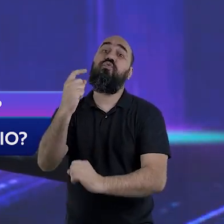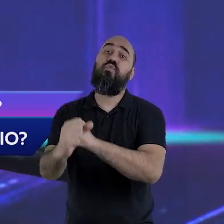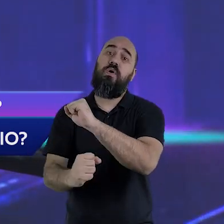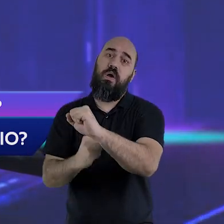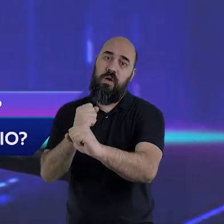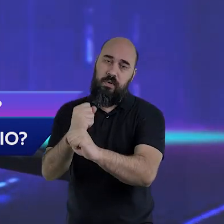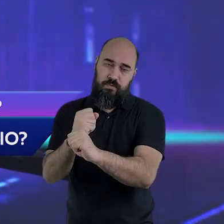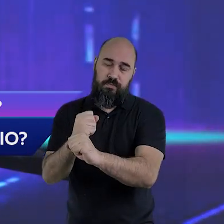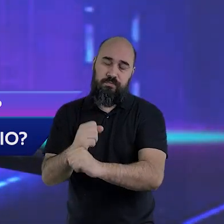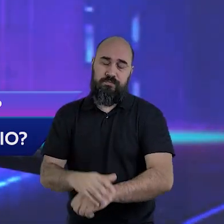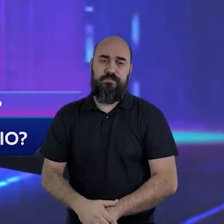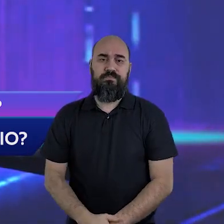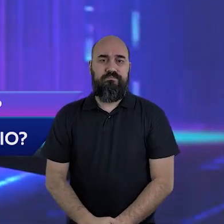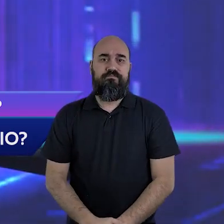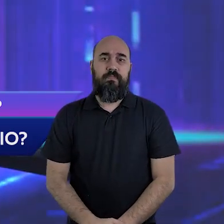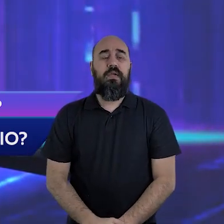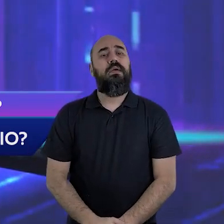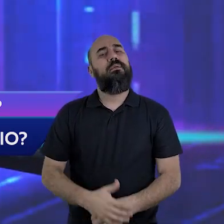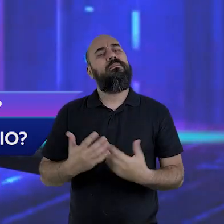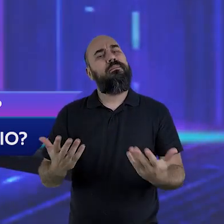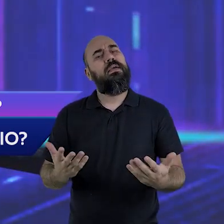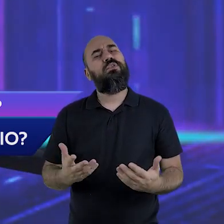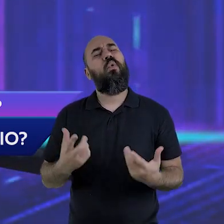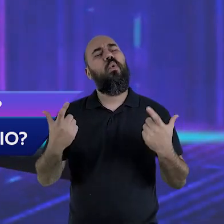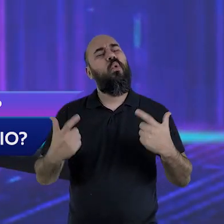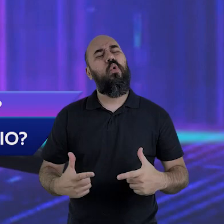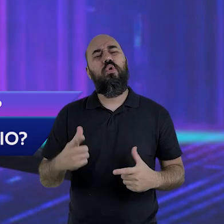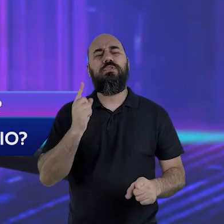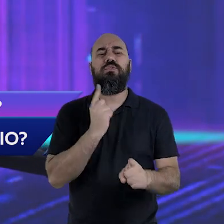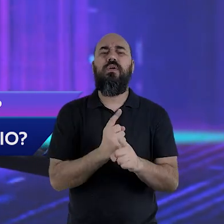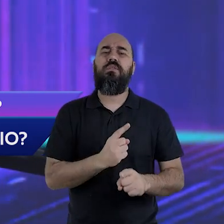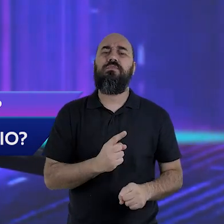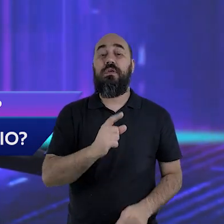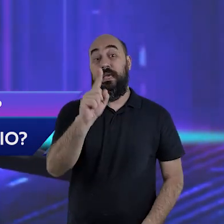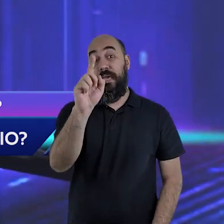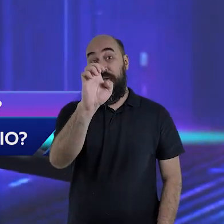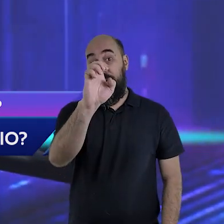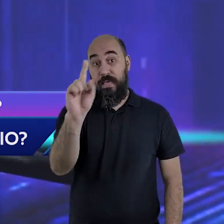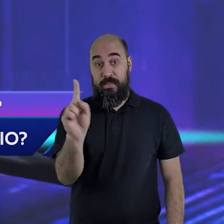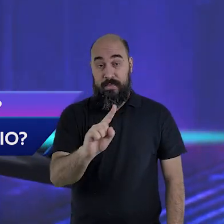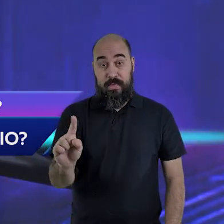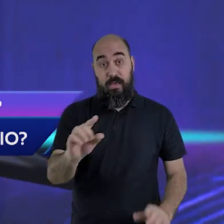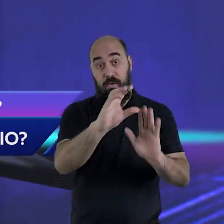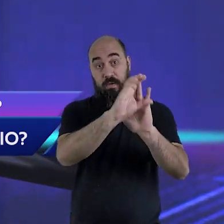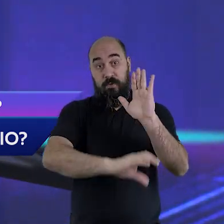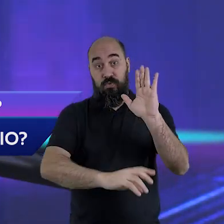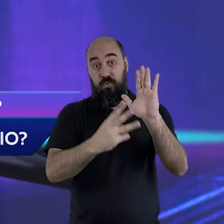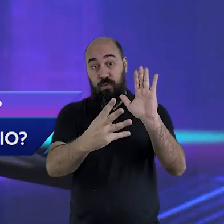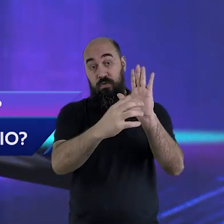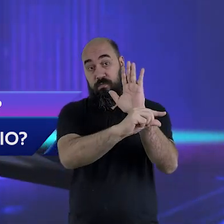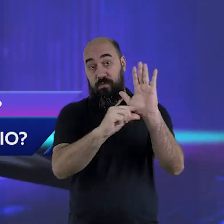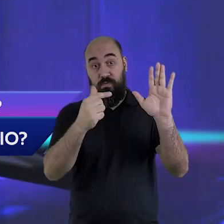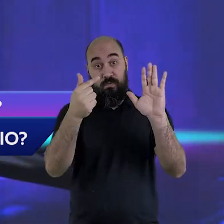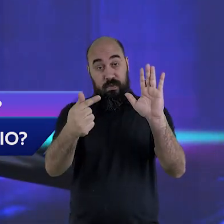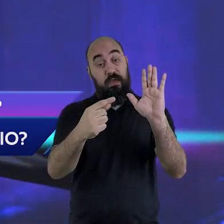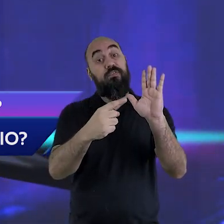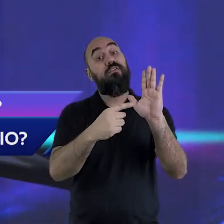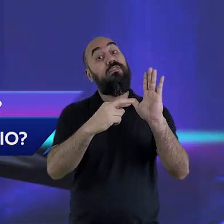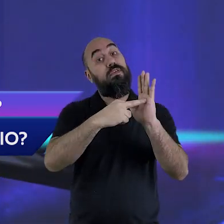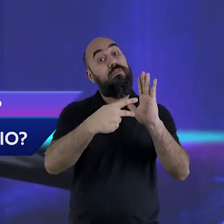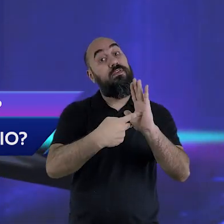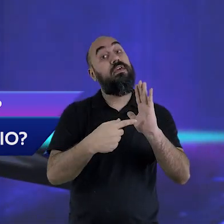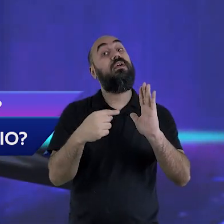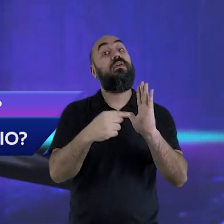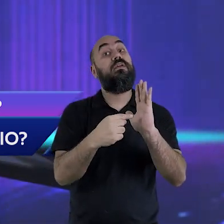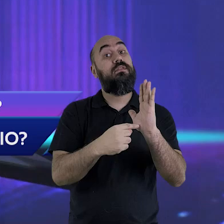reduzido de um ano. E de onde nós tiramos isso? Ezequiel, no capítulo 4, versículo 7, diz que um dia equivale a